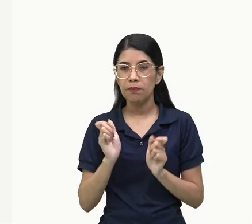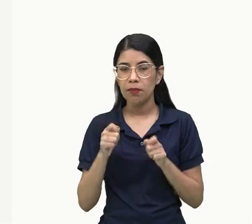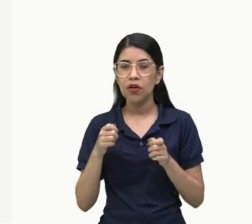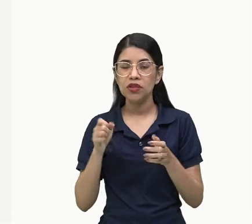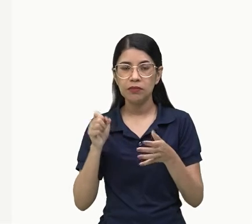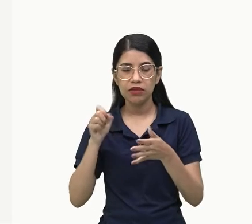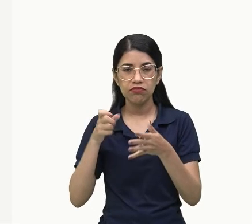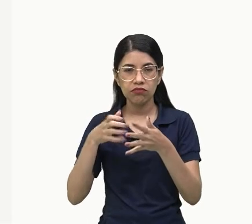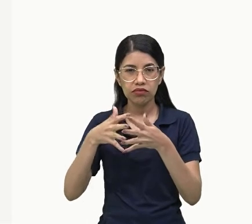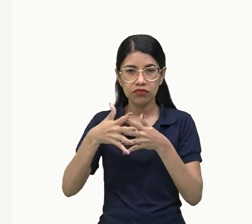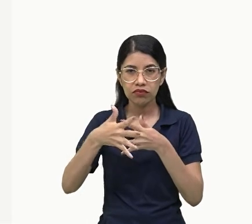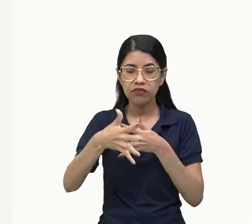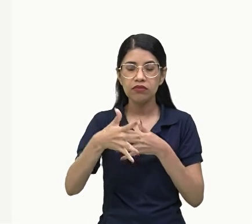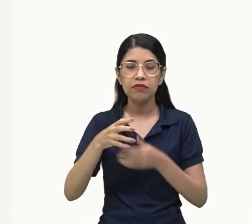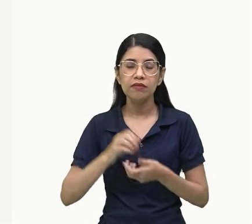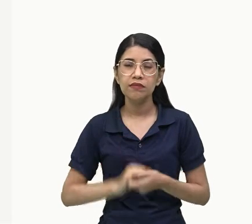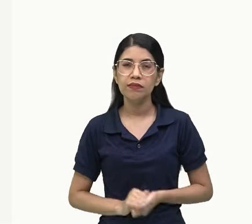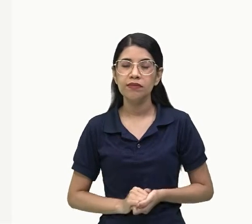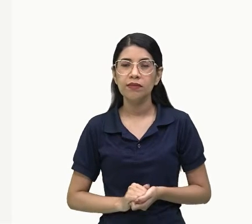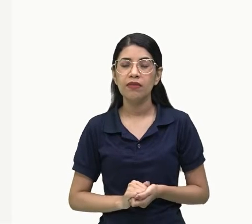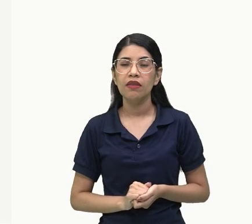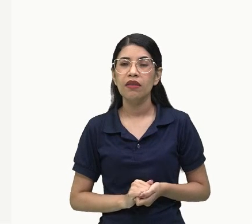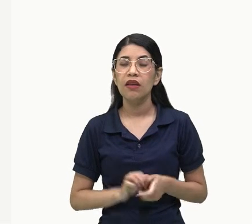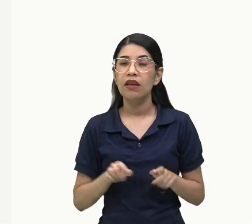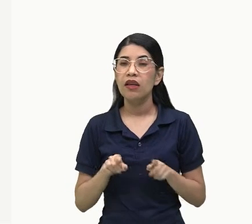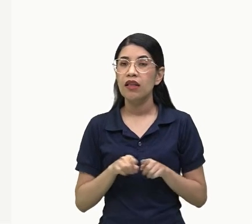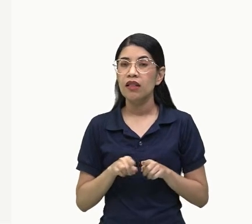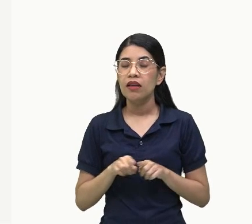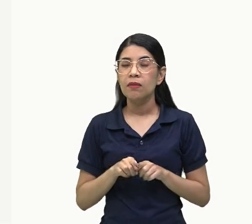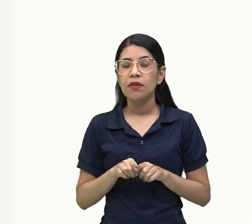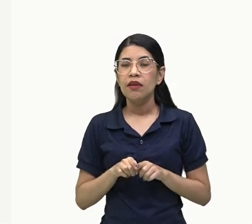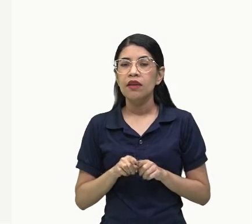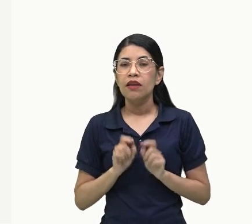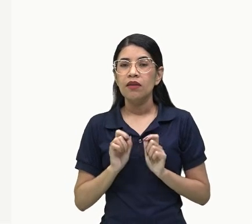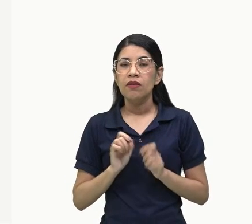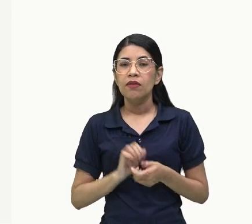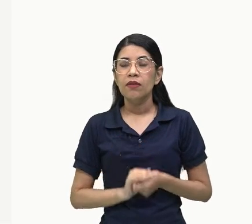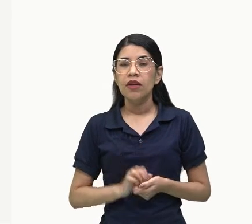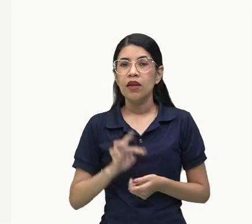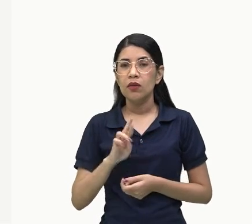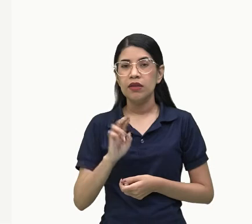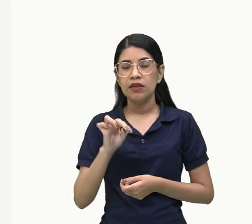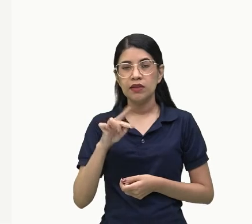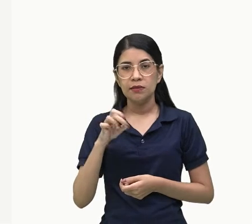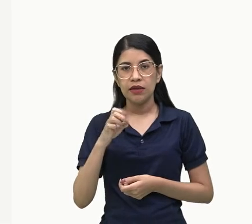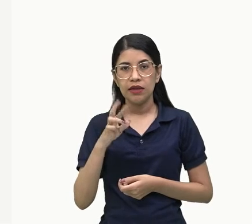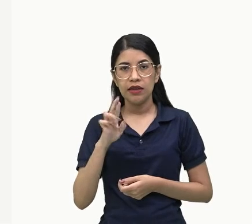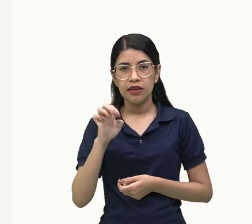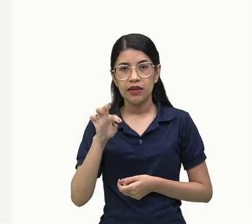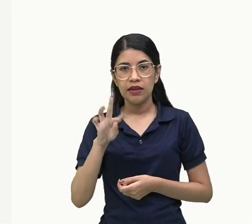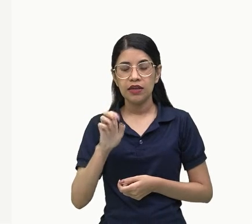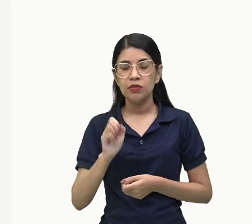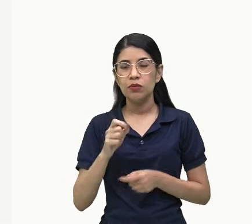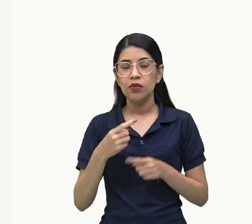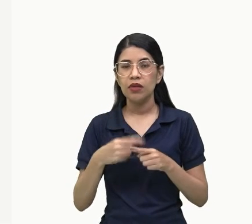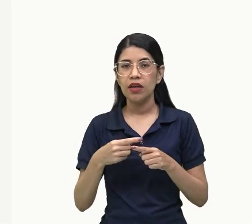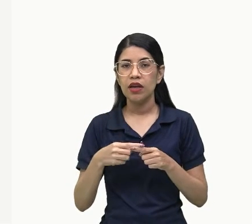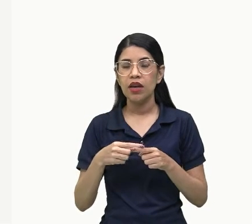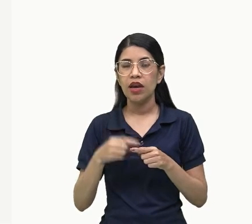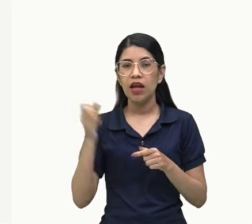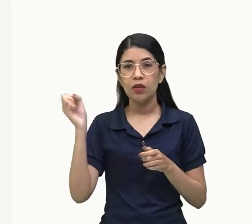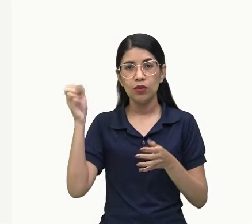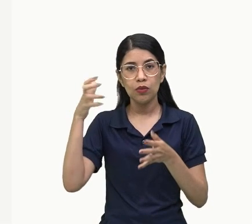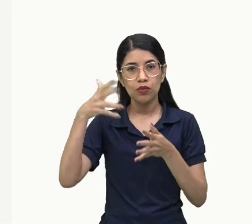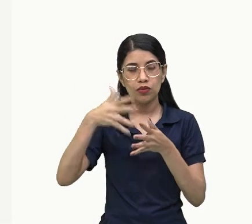transparente. Também, aliás, ele é chamado de vidro transparente porque ele é um meio transparente para a luz.